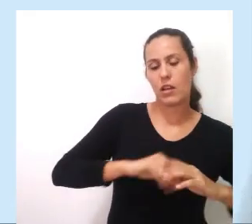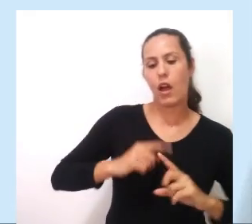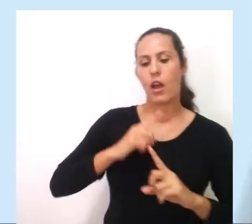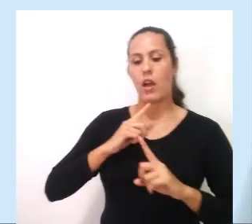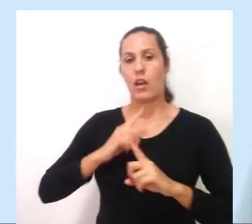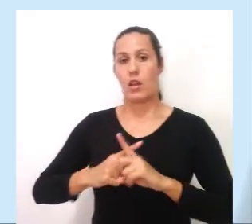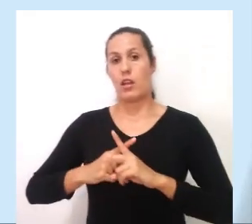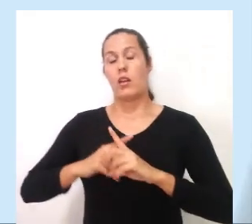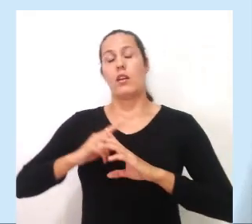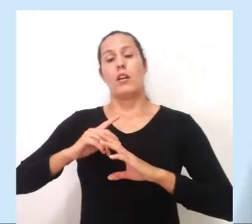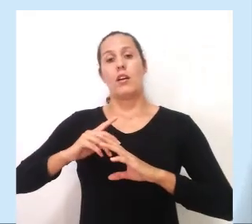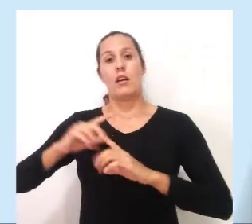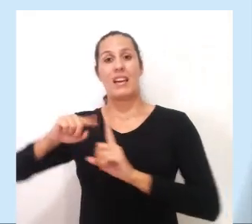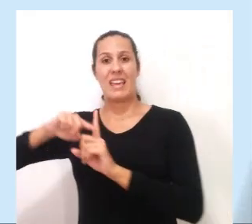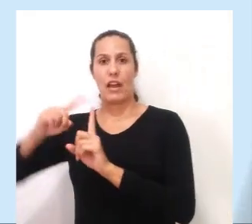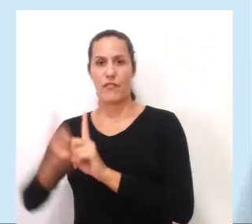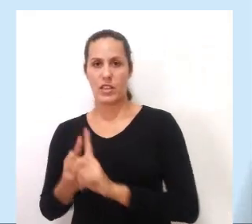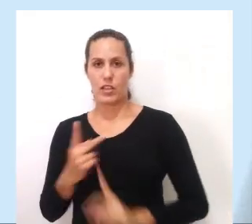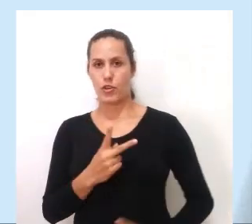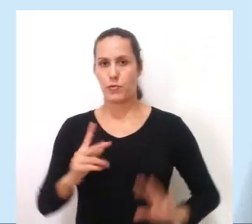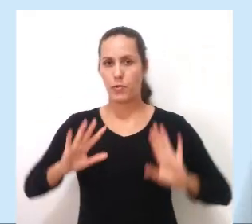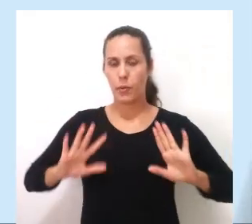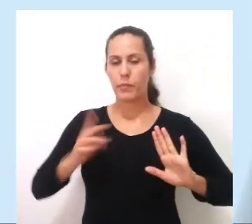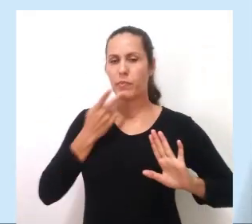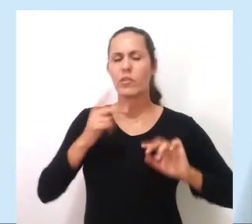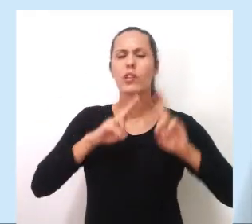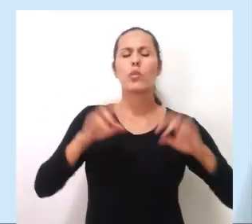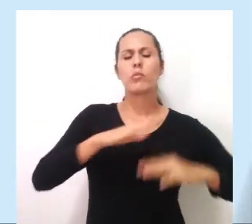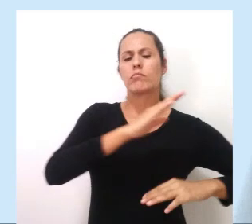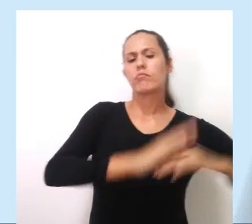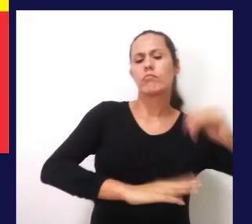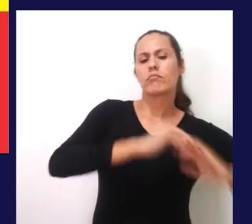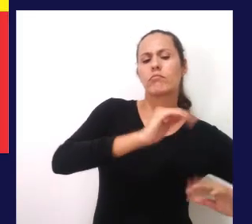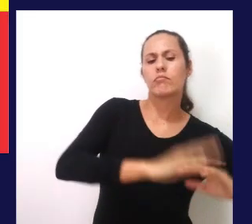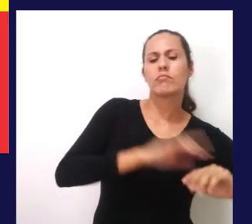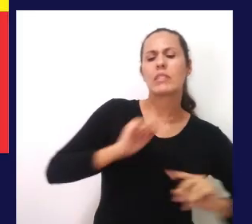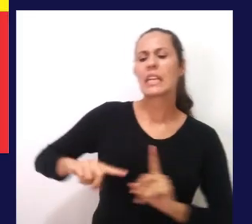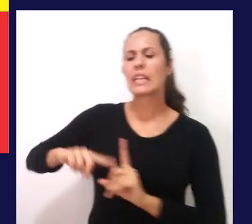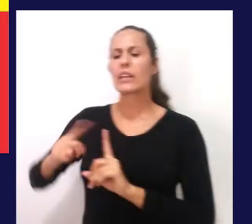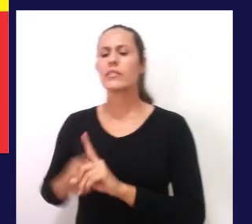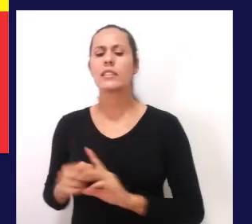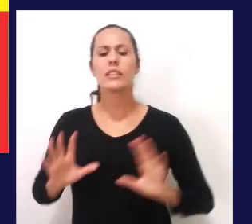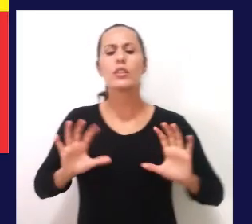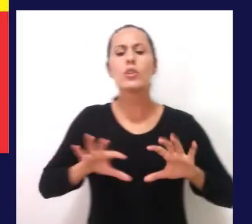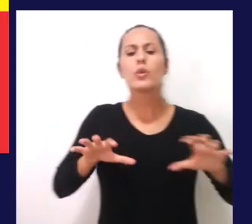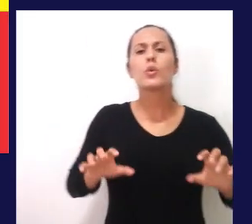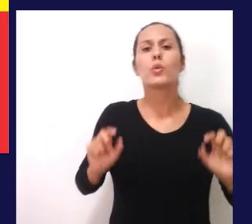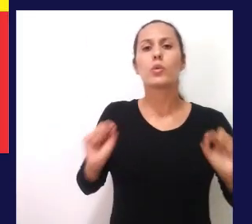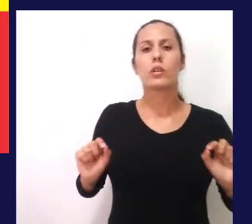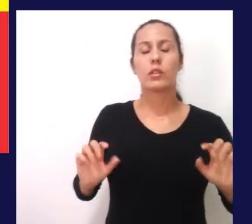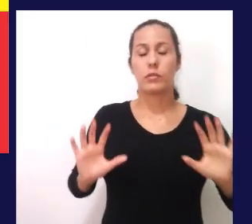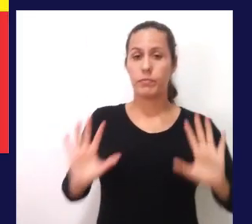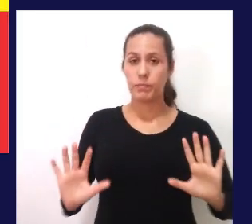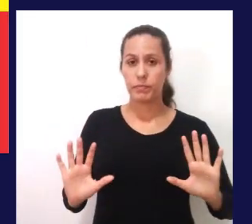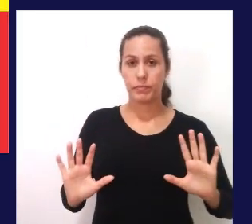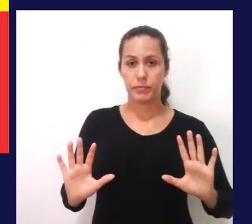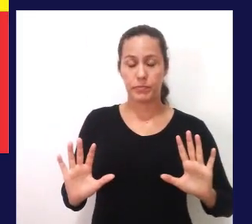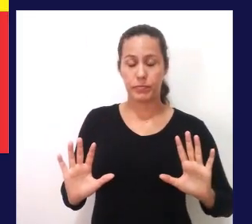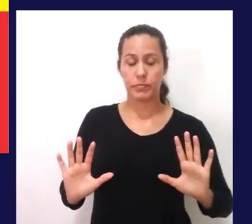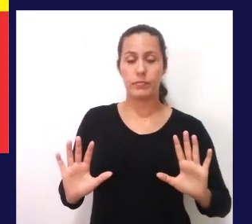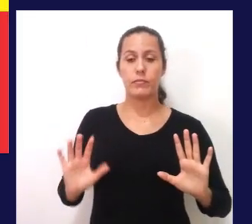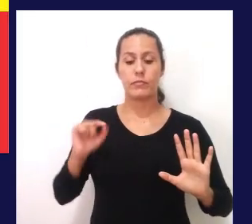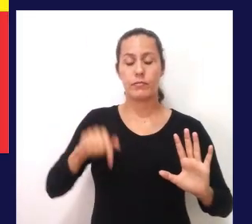gravidez. Se tratando da gravidez na adolescência, a gente pode falar sobre a sexualidade e a